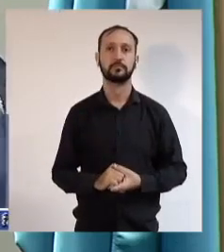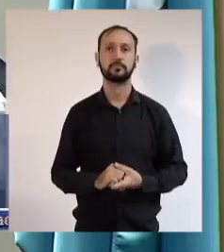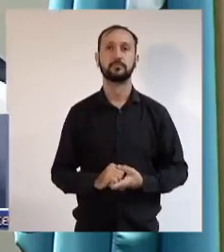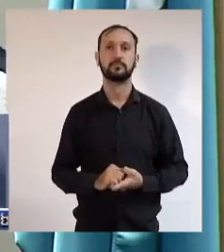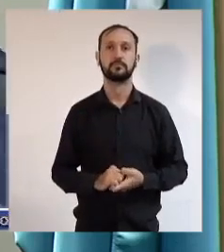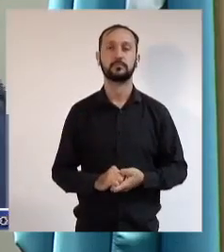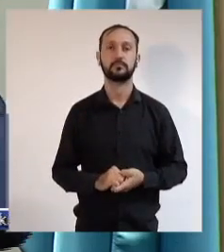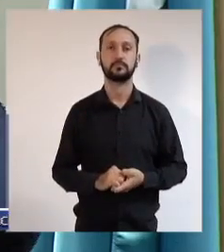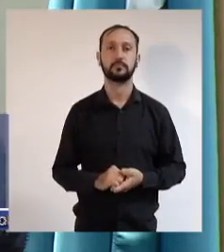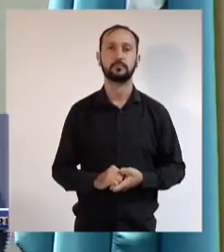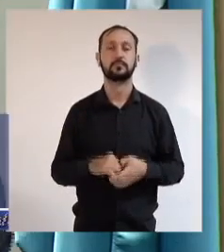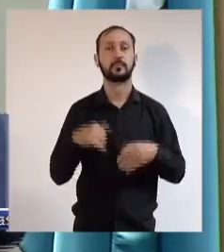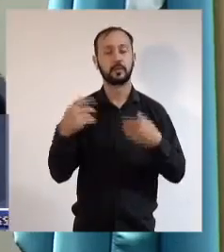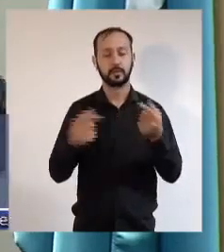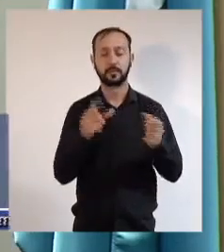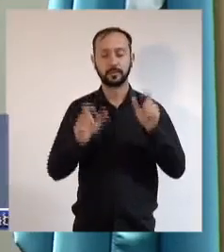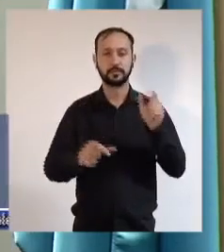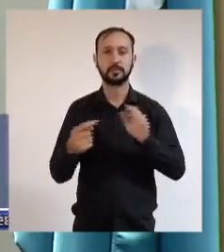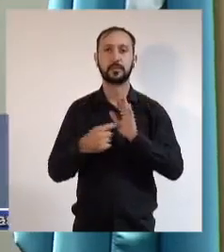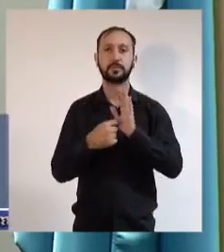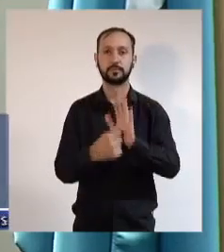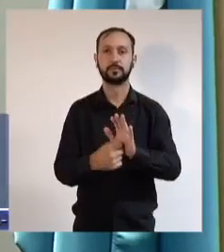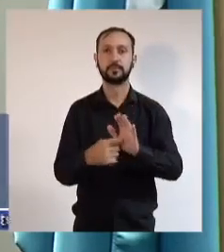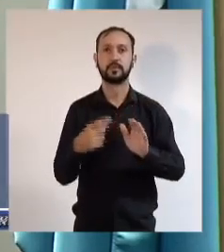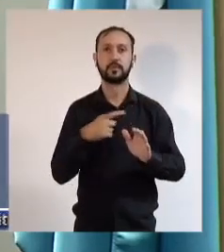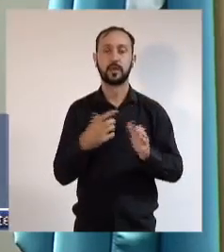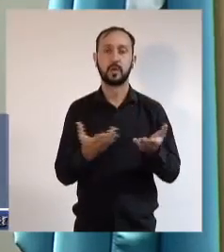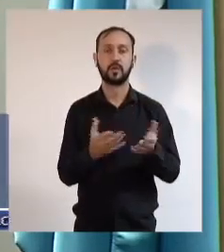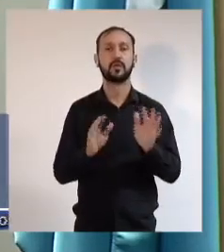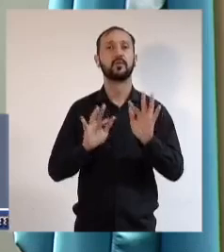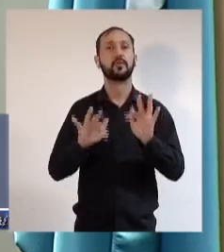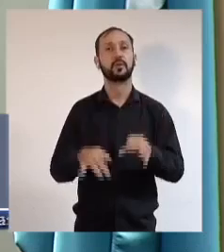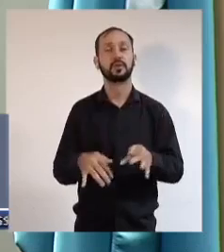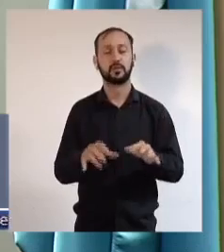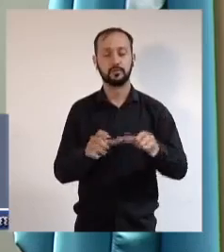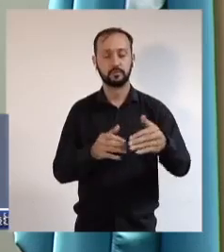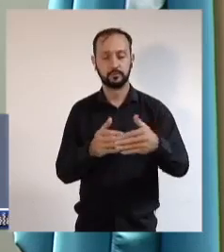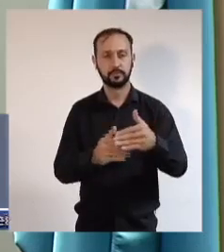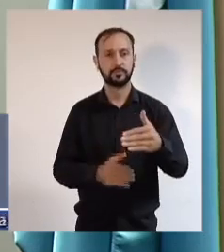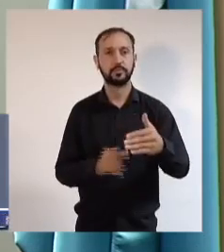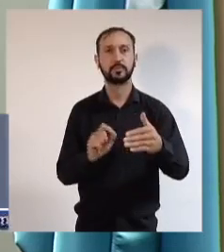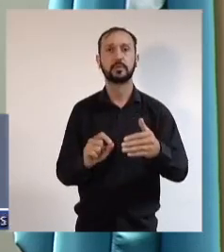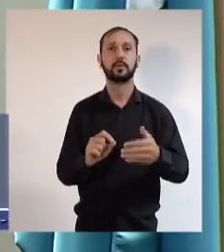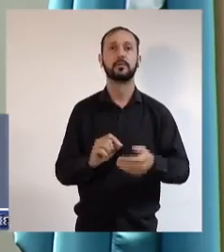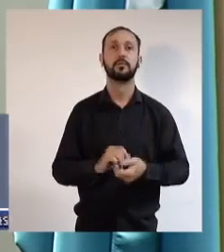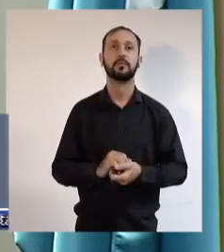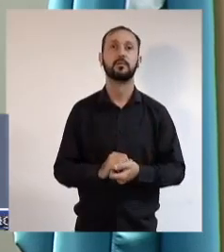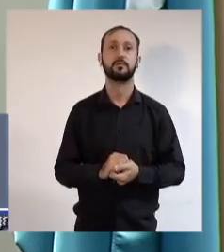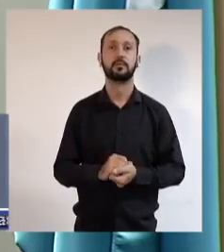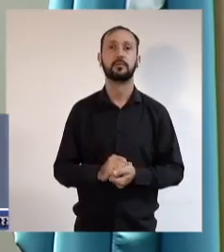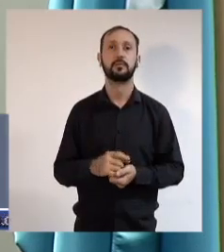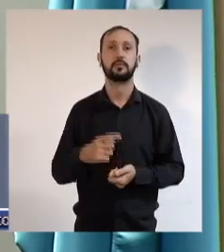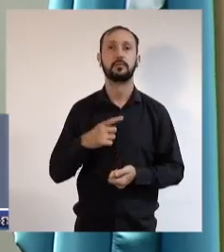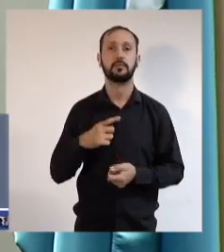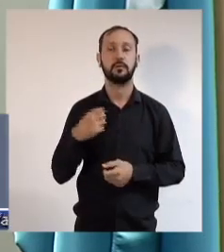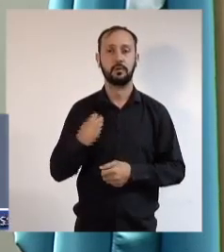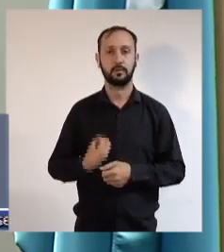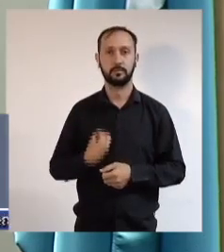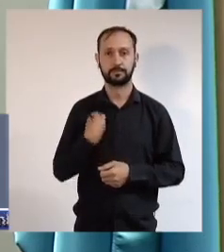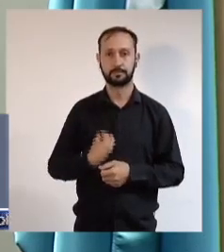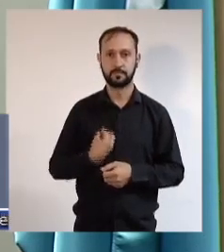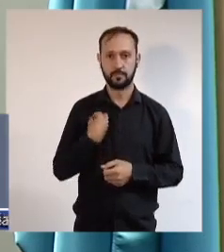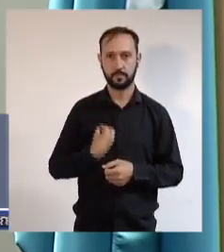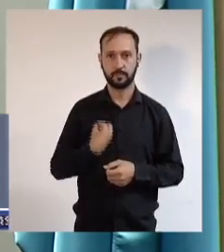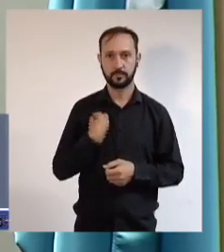depois dessas apresentações nós temos no final as que é onde existe a participação